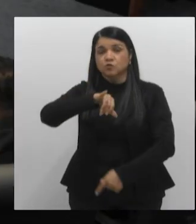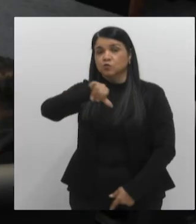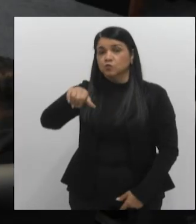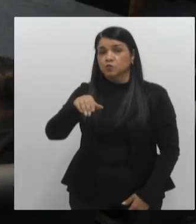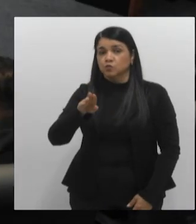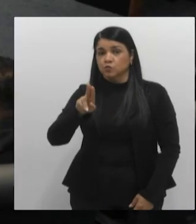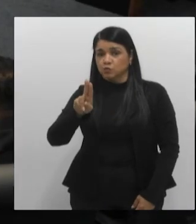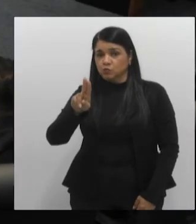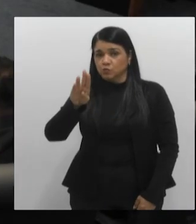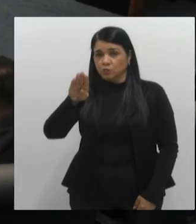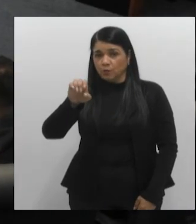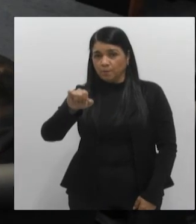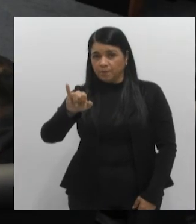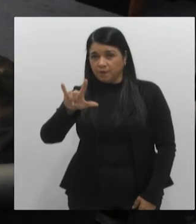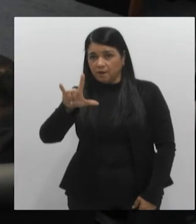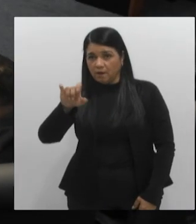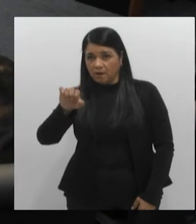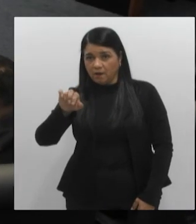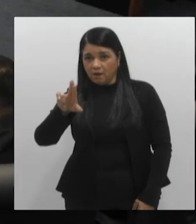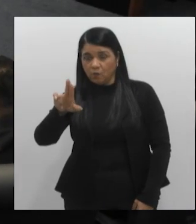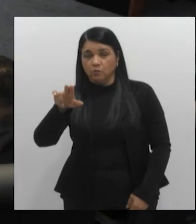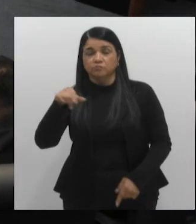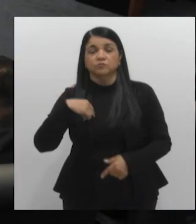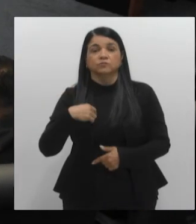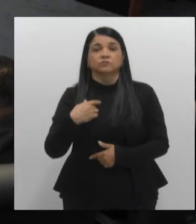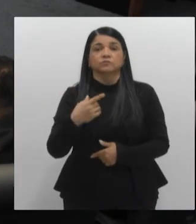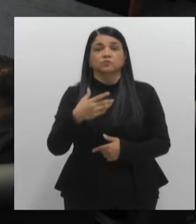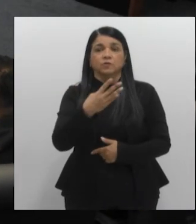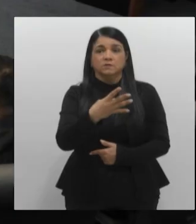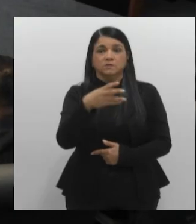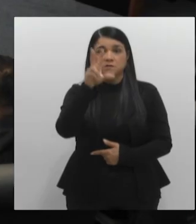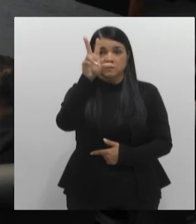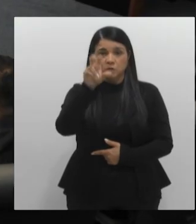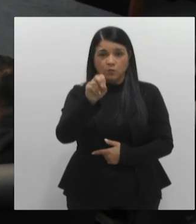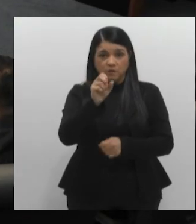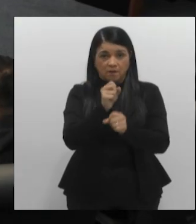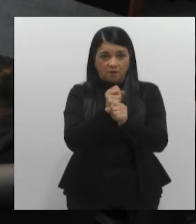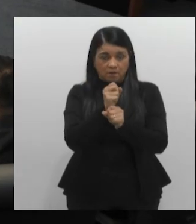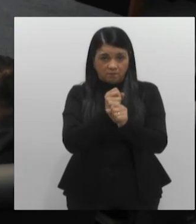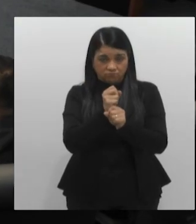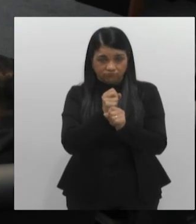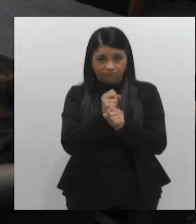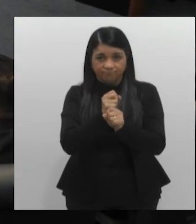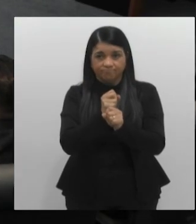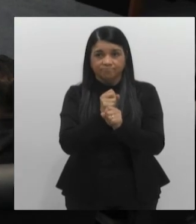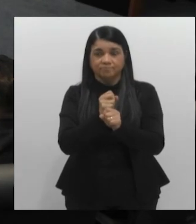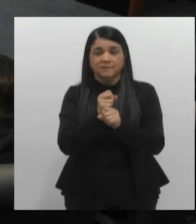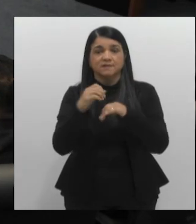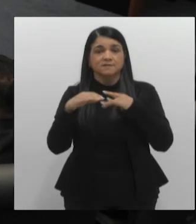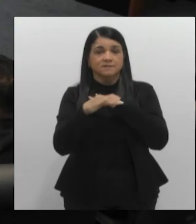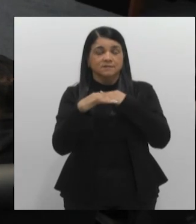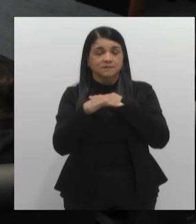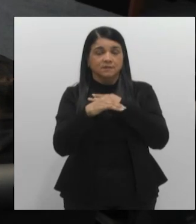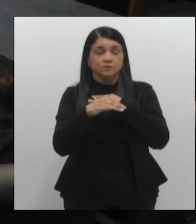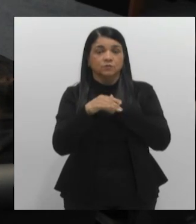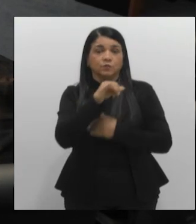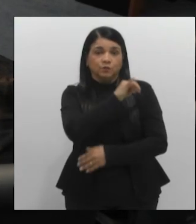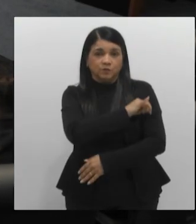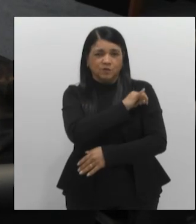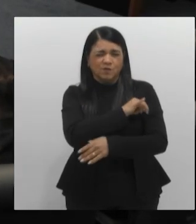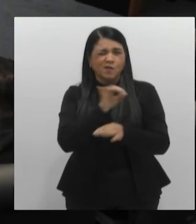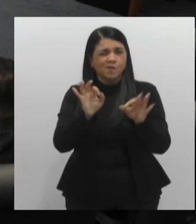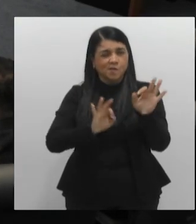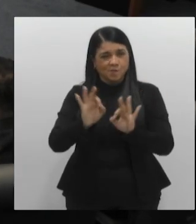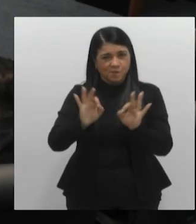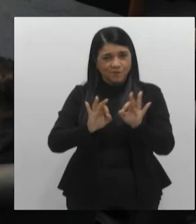450 anos da Igreja de São Sebastião do Rio de Janeiro. Já está tudo preparado, isso faz parte também desse momento de